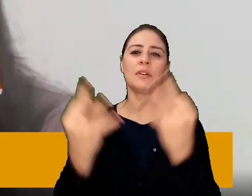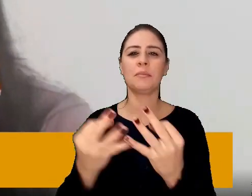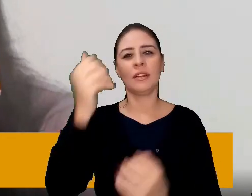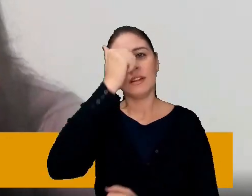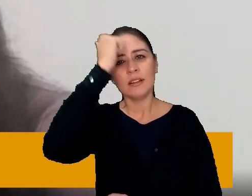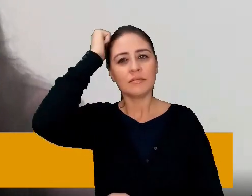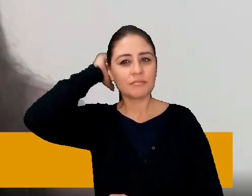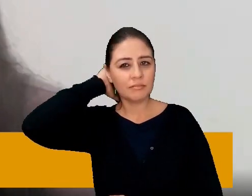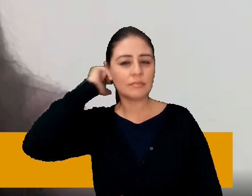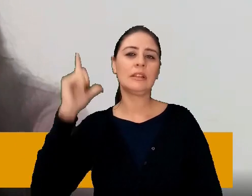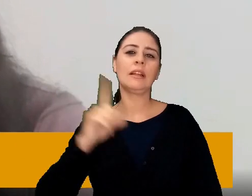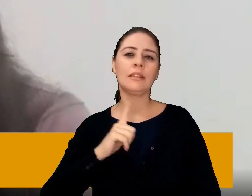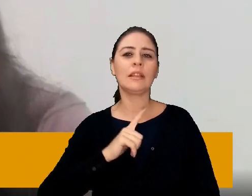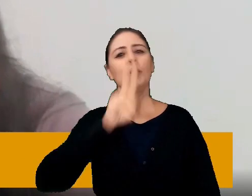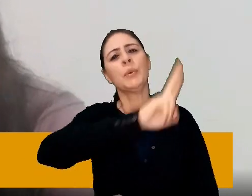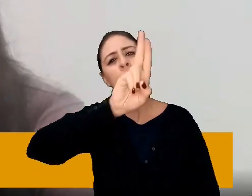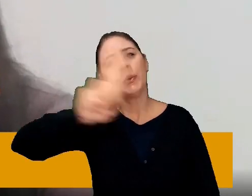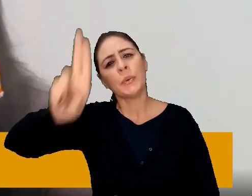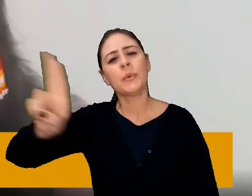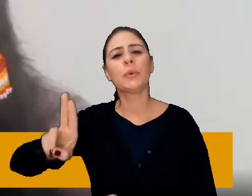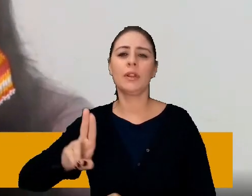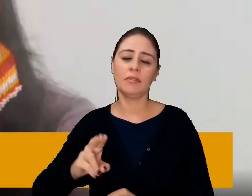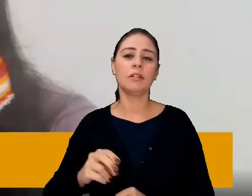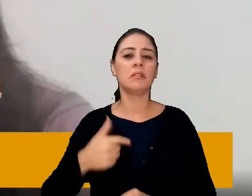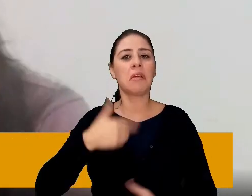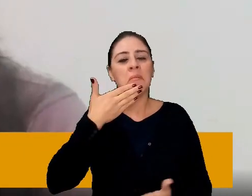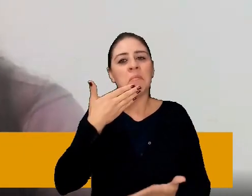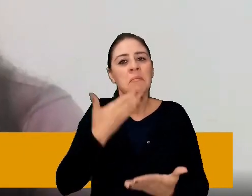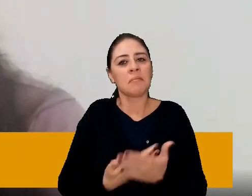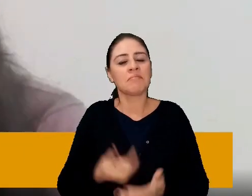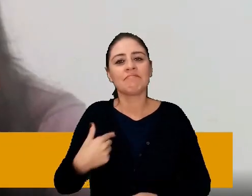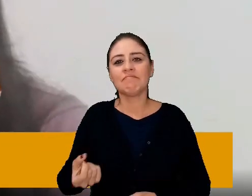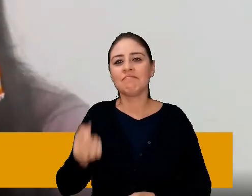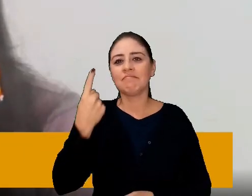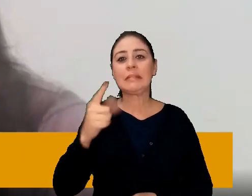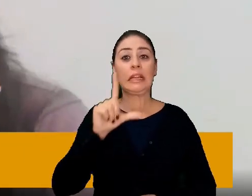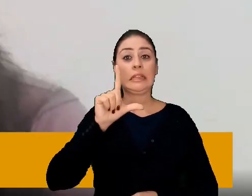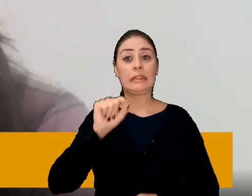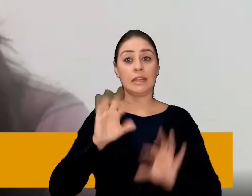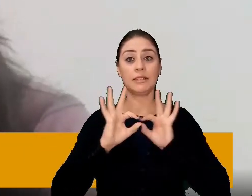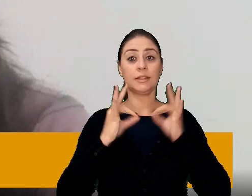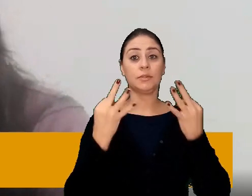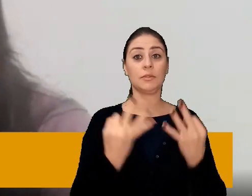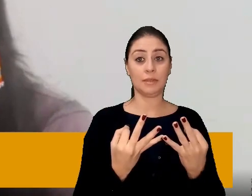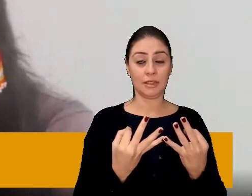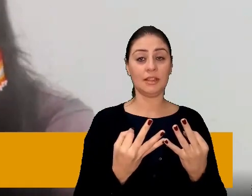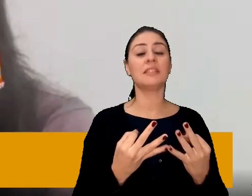vestibular em várias universidades. E, por incrível que pareça, gente, 10